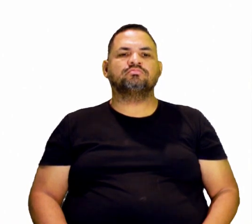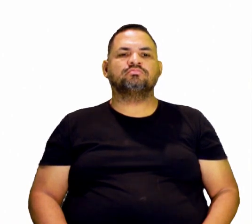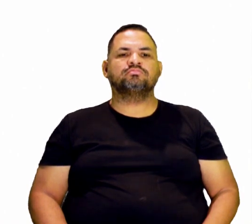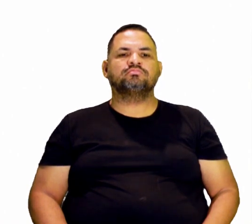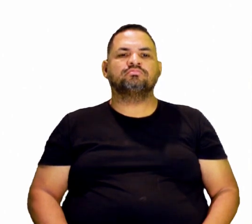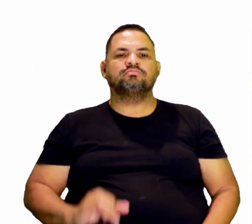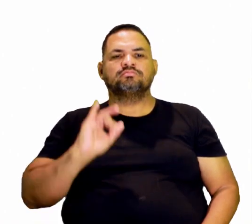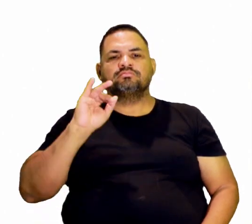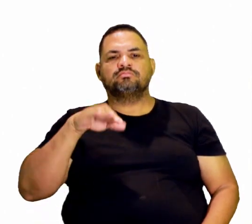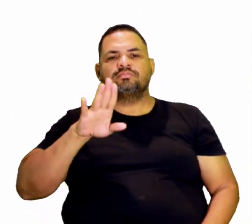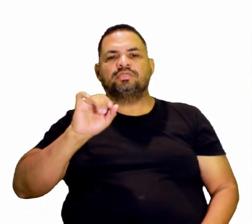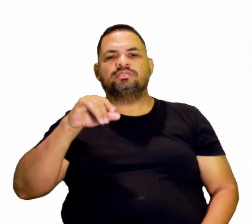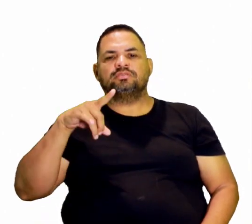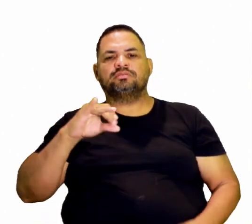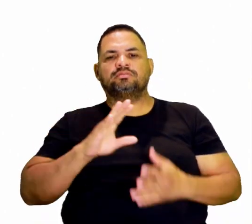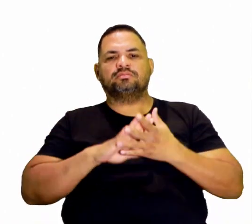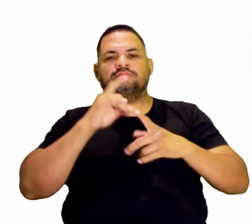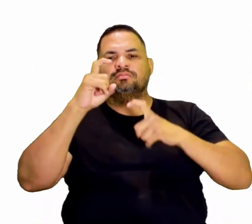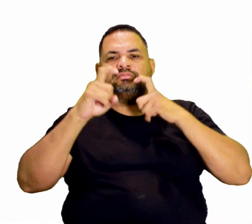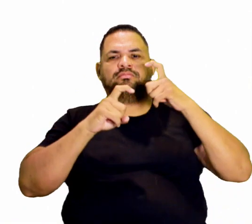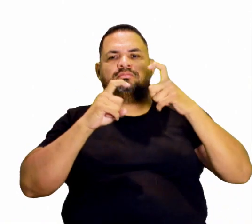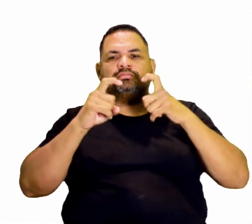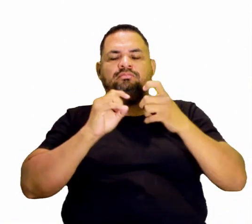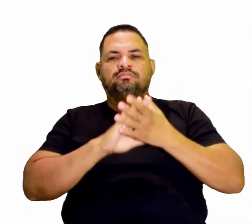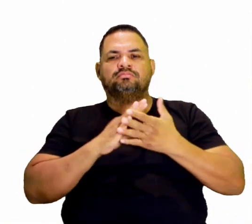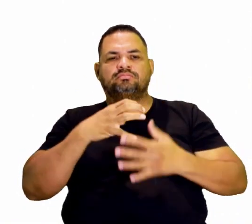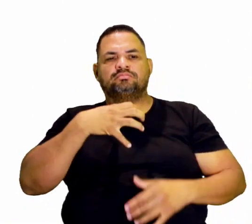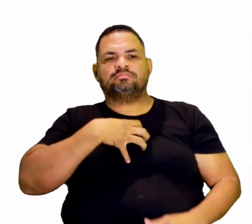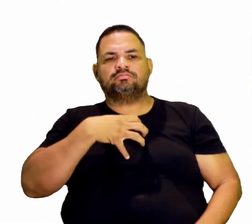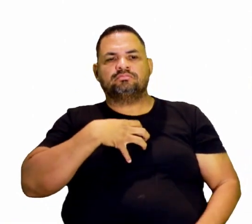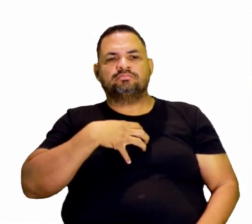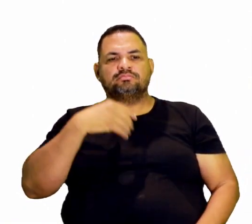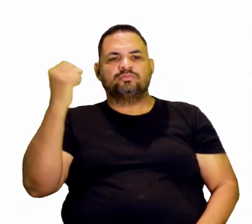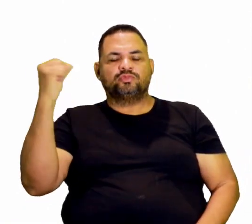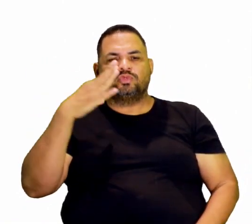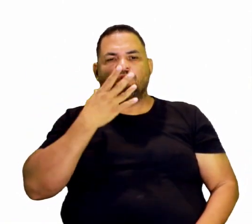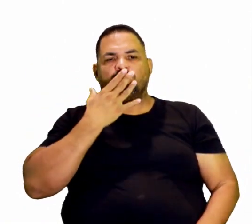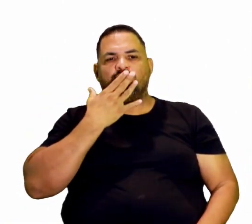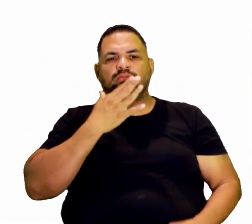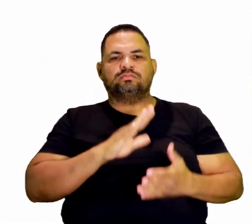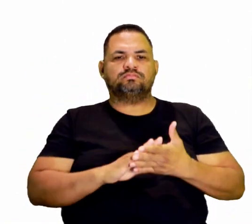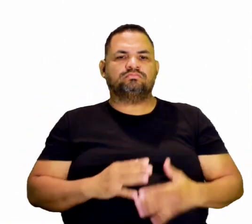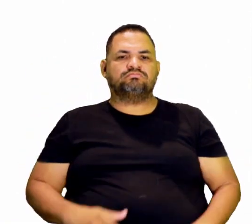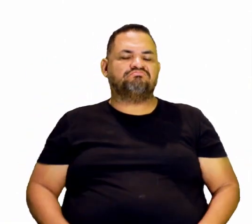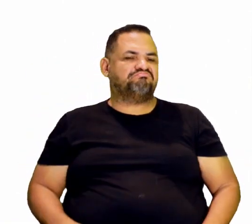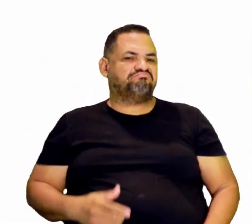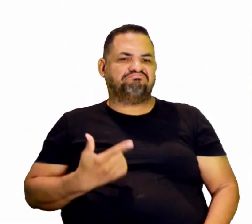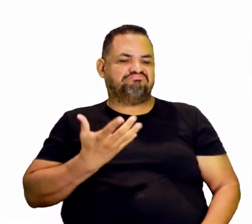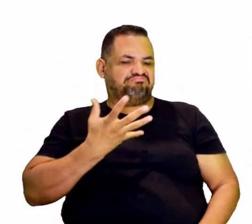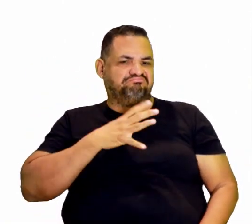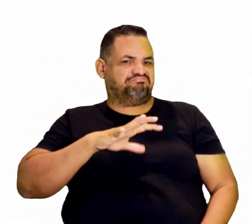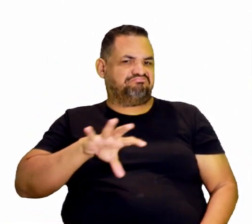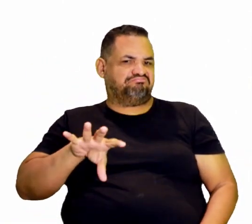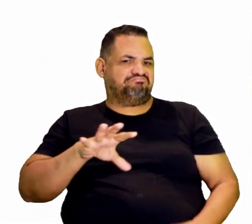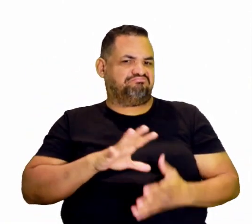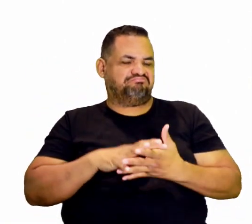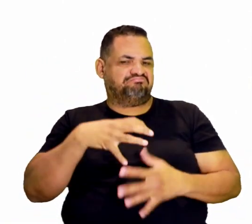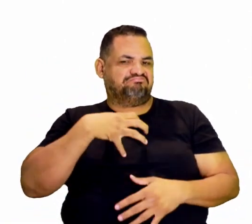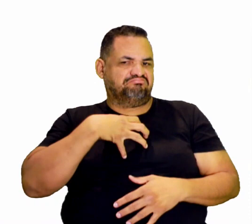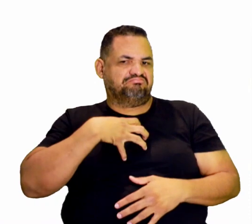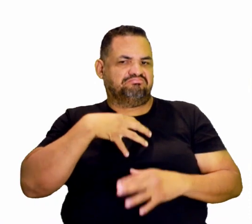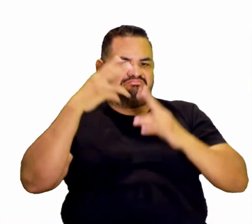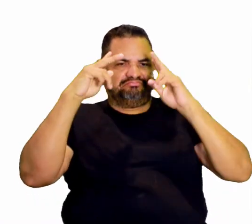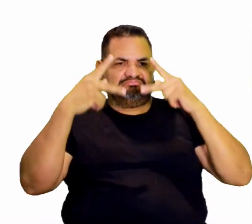que o impressionismo se preocupava apenas com a sensação de luz e cor. Não se importava com